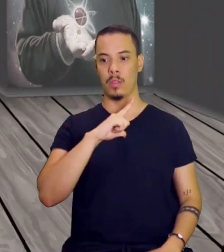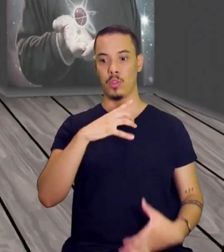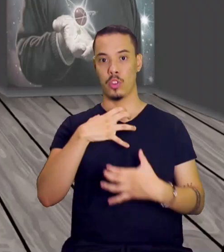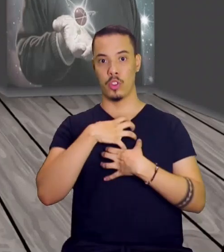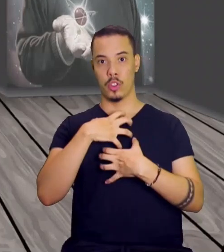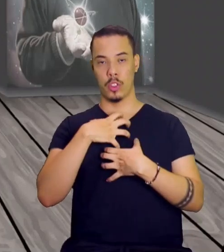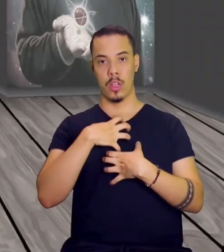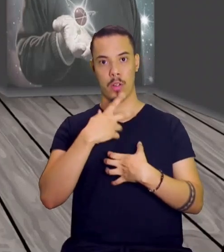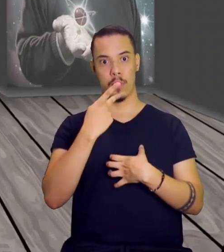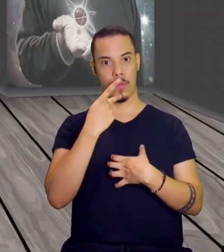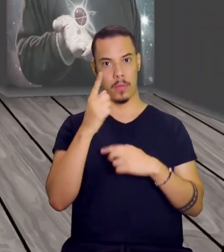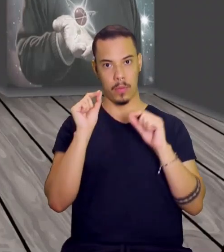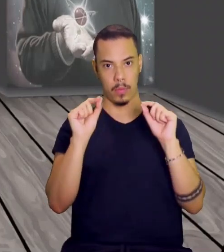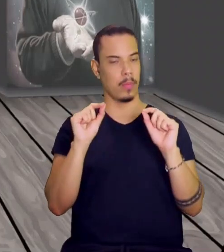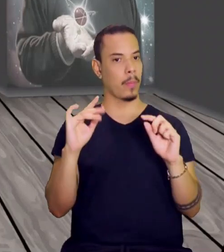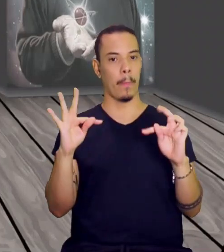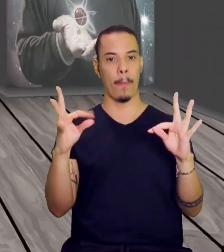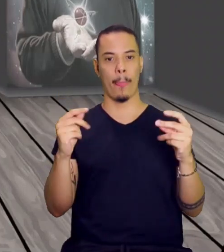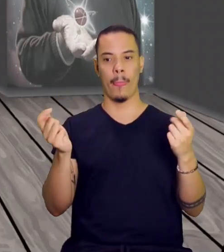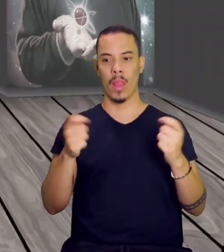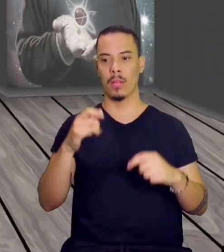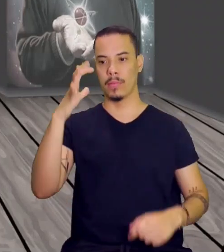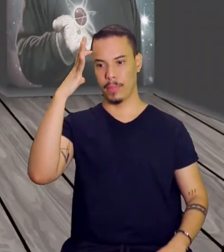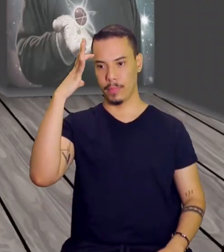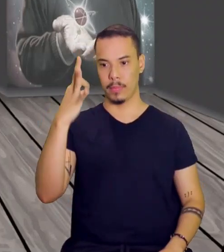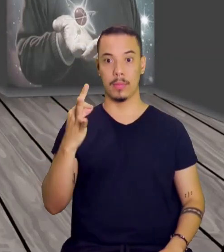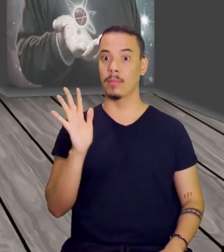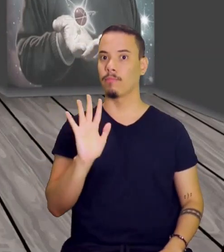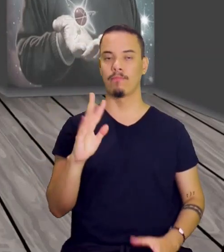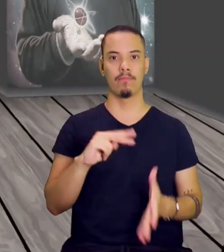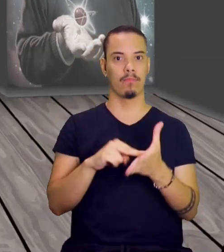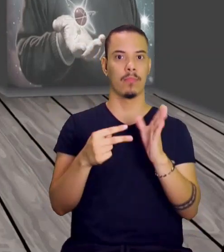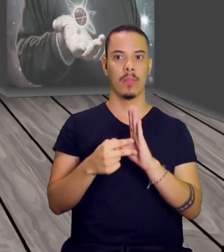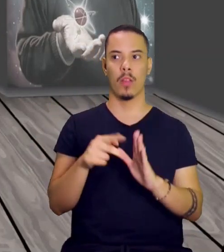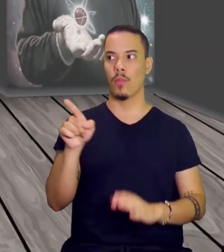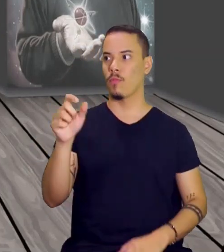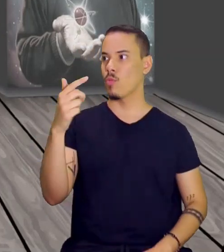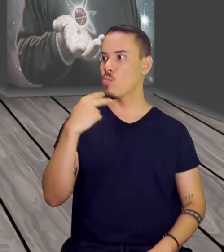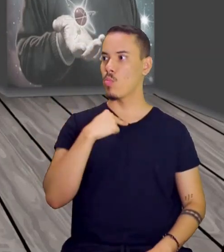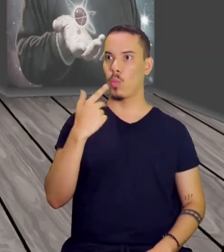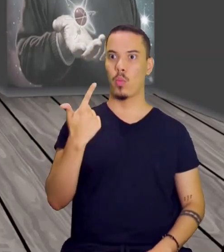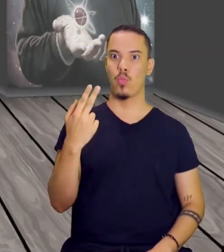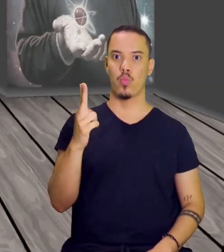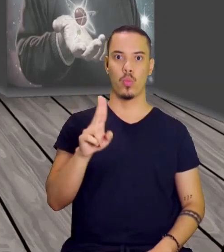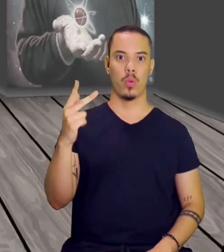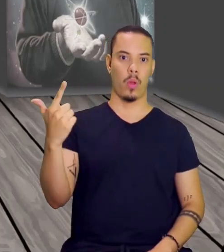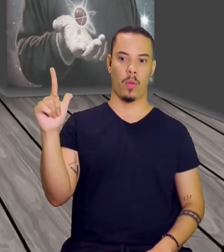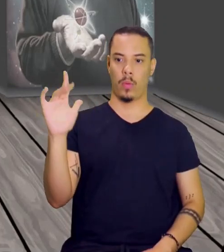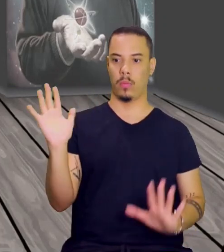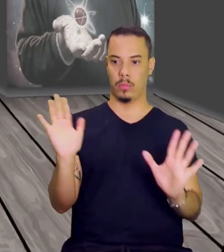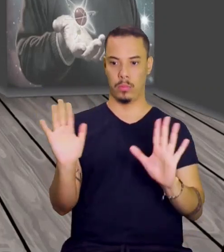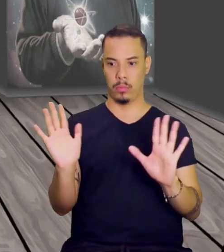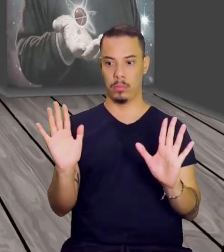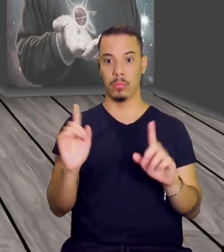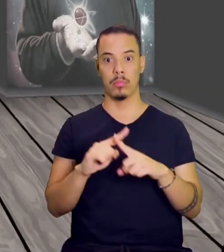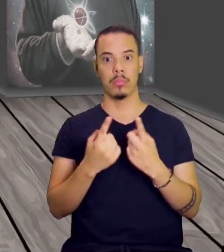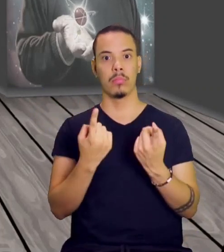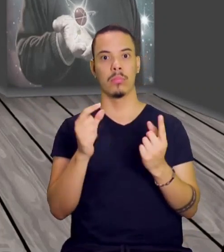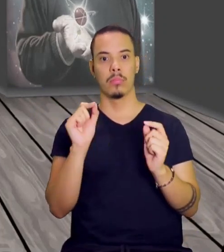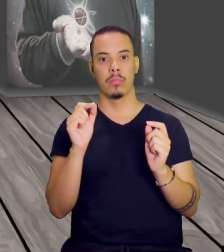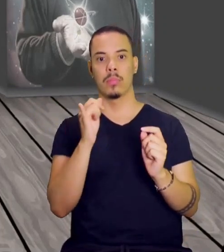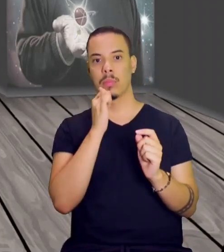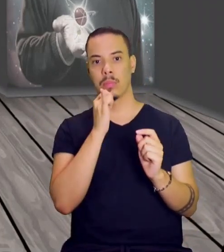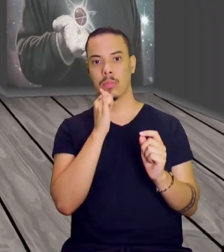as coisas que todos possam se entender. Não quer dizer que você não possa usar outras medidas. Por exemplo, o metro é o padrão